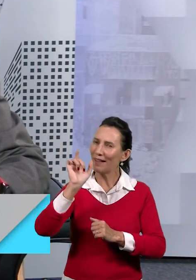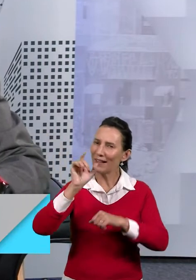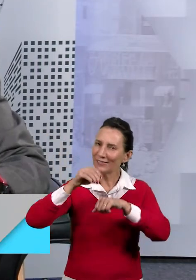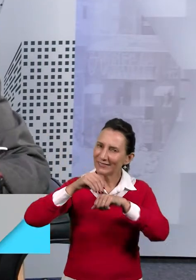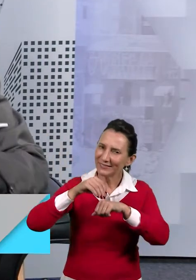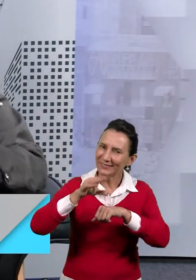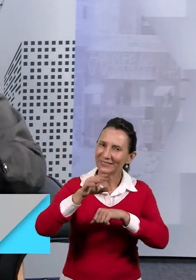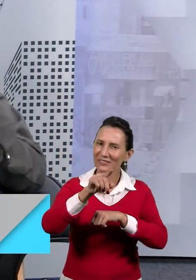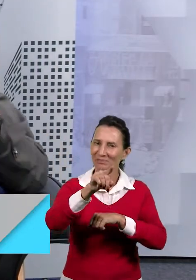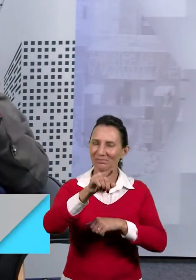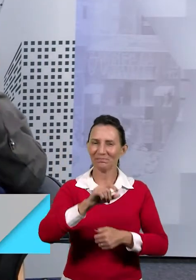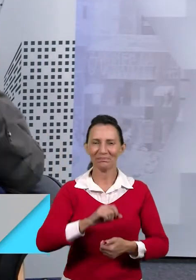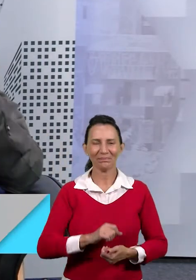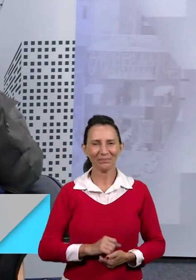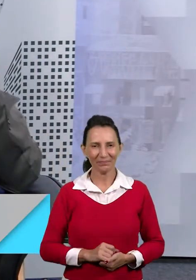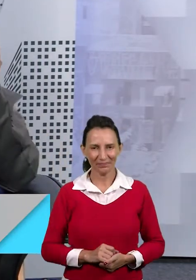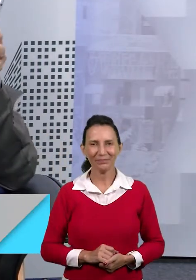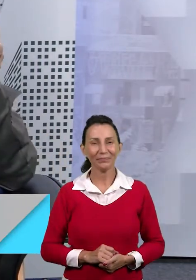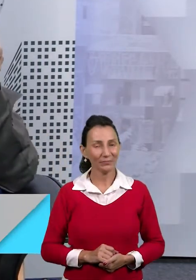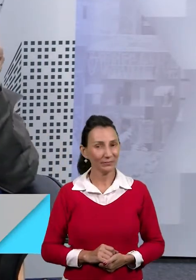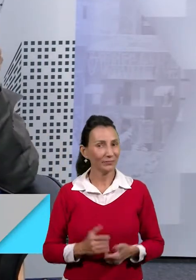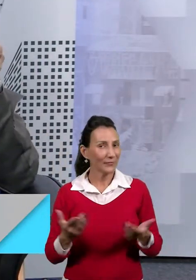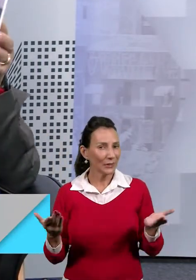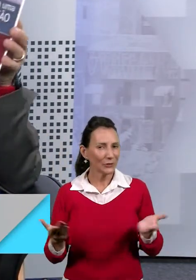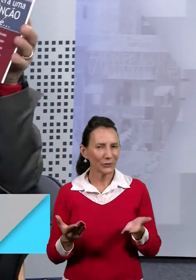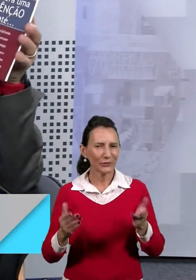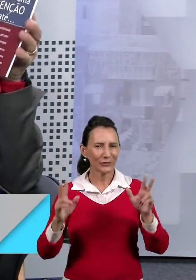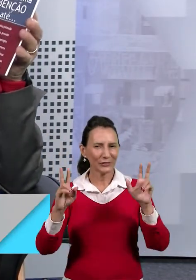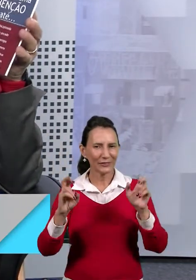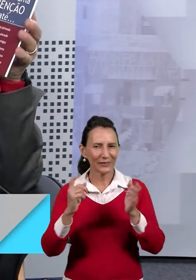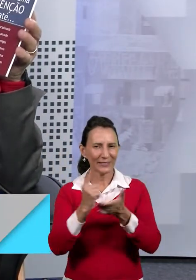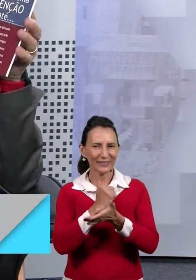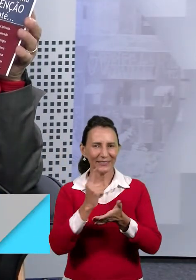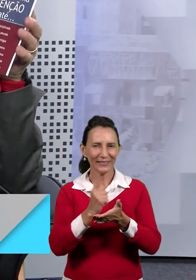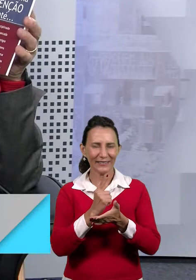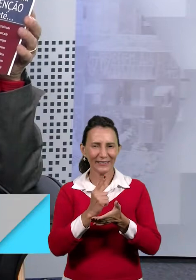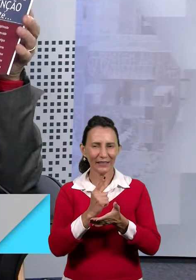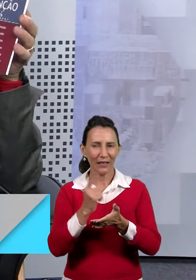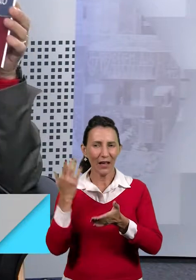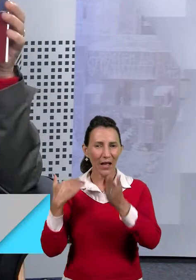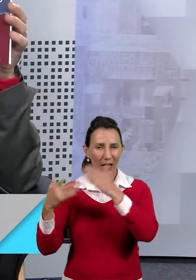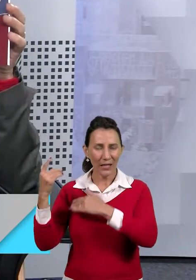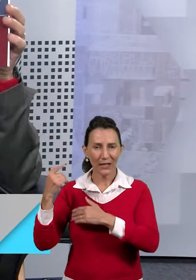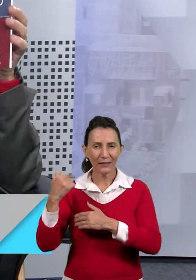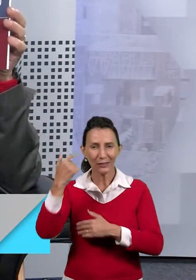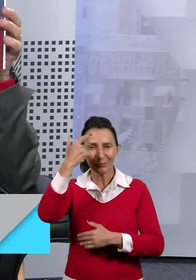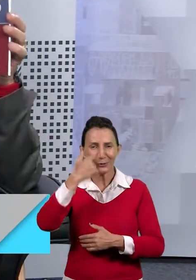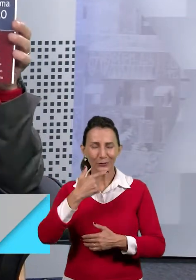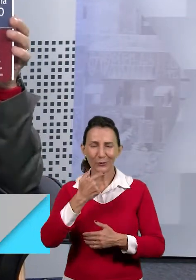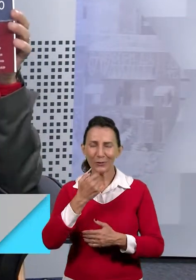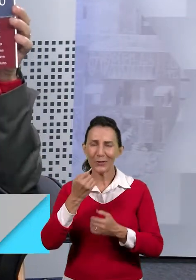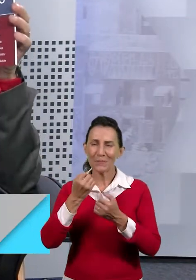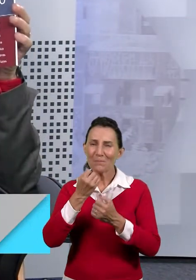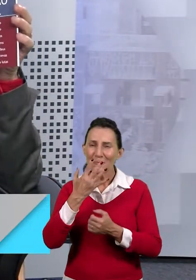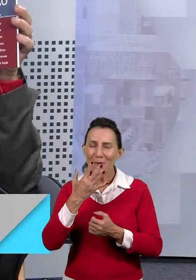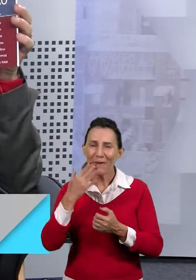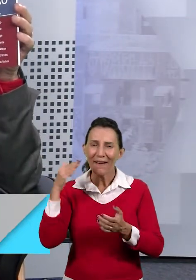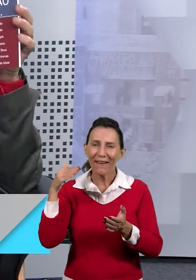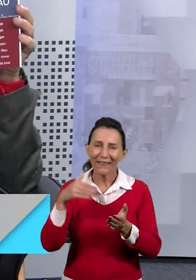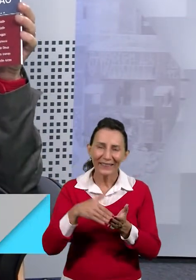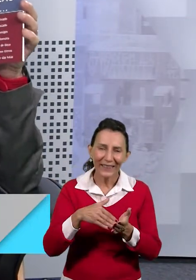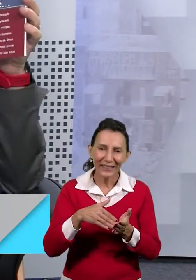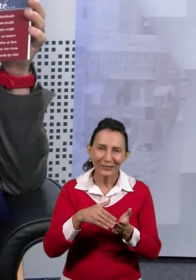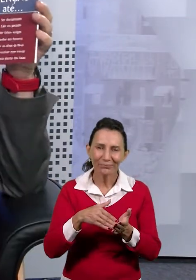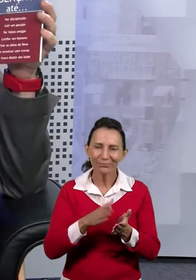céus para você. Hoje o título do livro é Eu Era Uma Bênção Até.